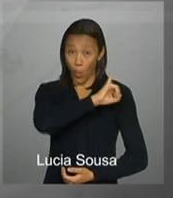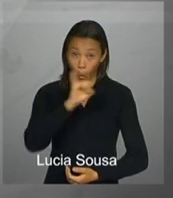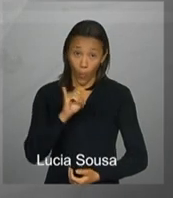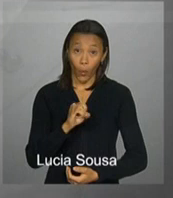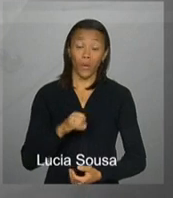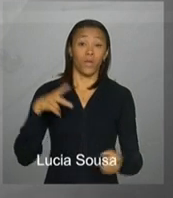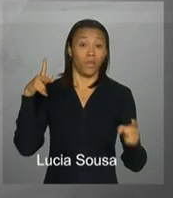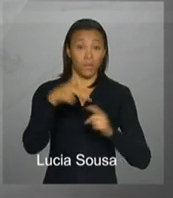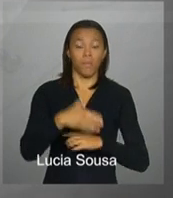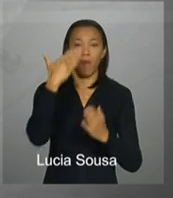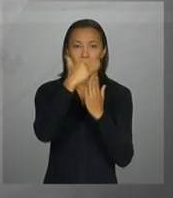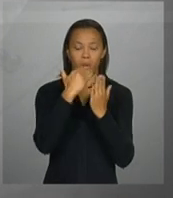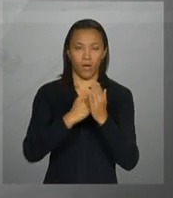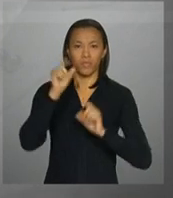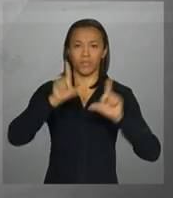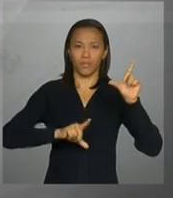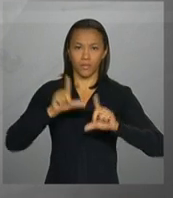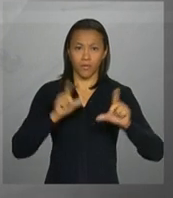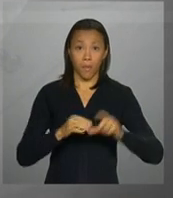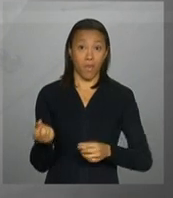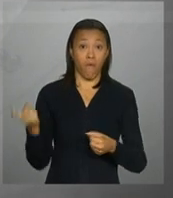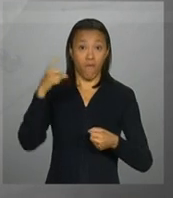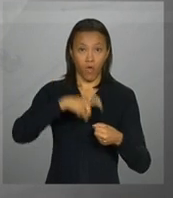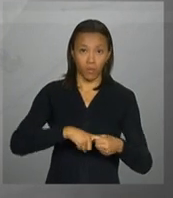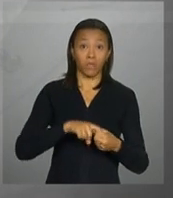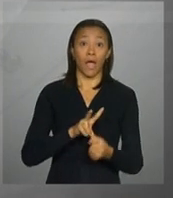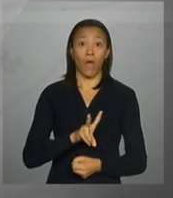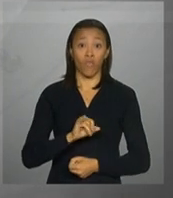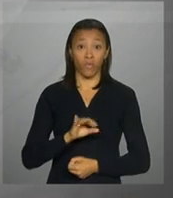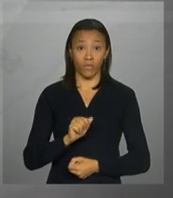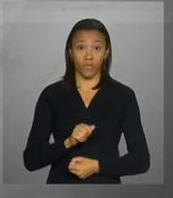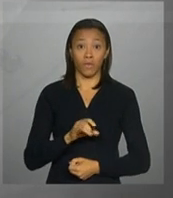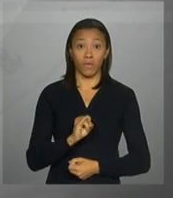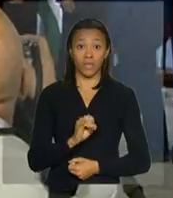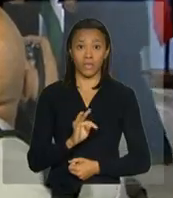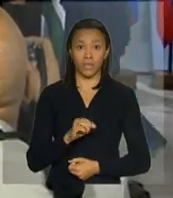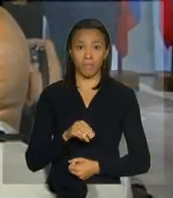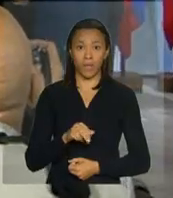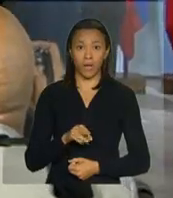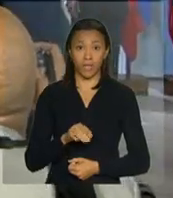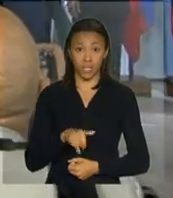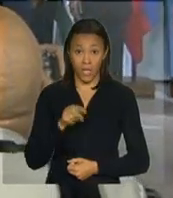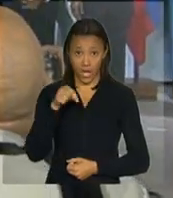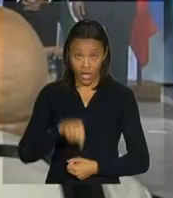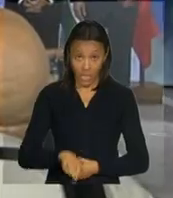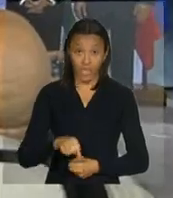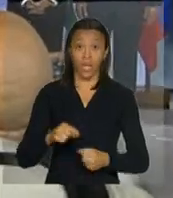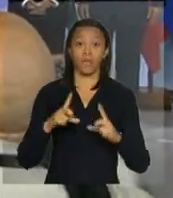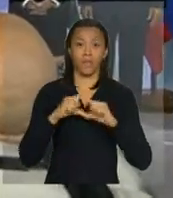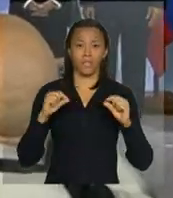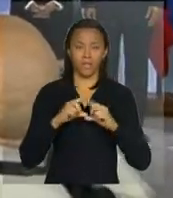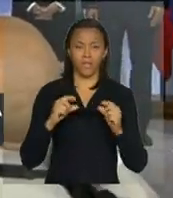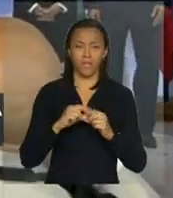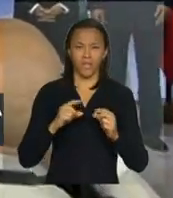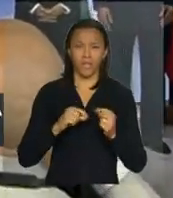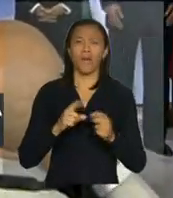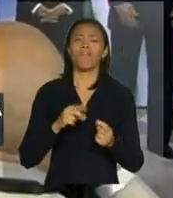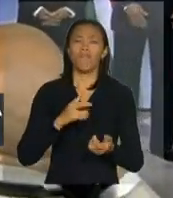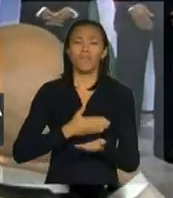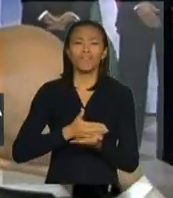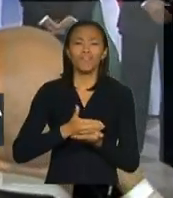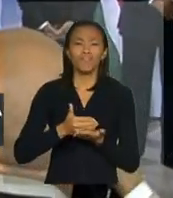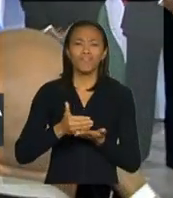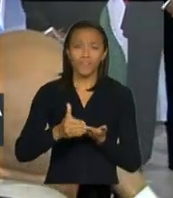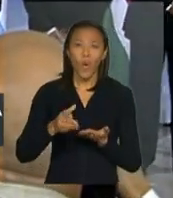Olá interrompemos a programação para voltar ao vivo ao palácio do Itamarati em Brasília onde daqui a pouco começa a reunião